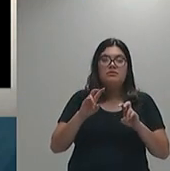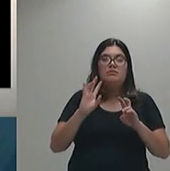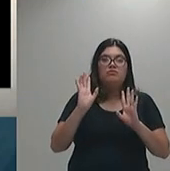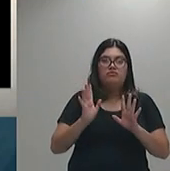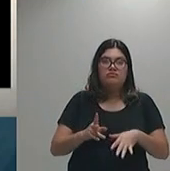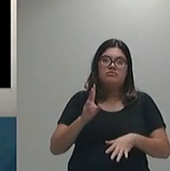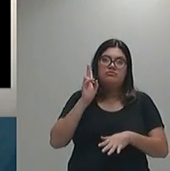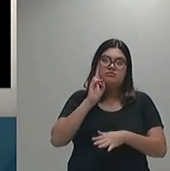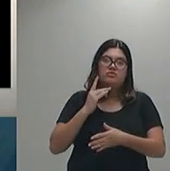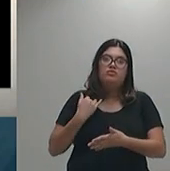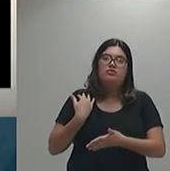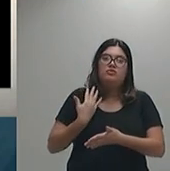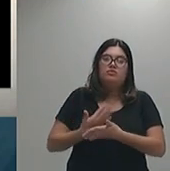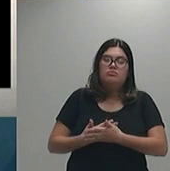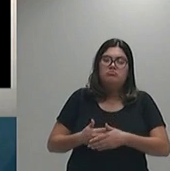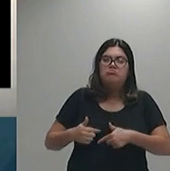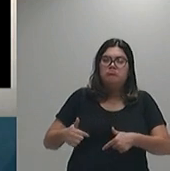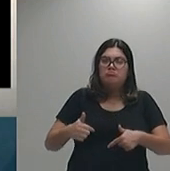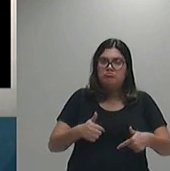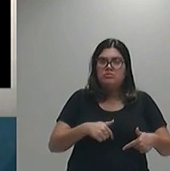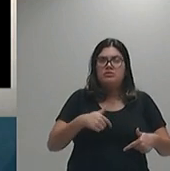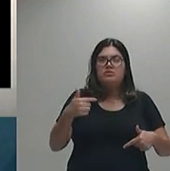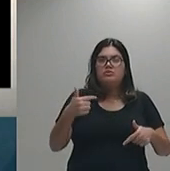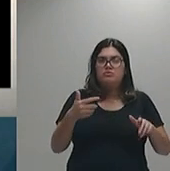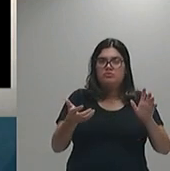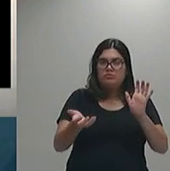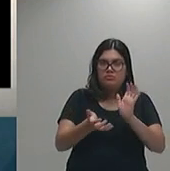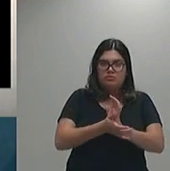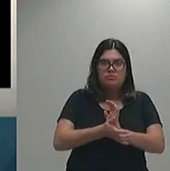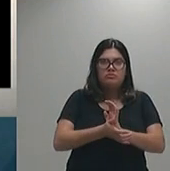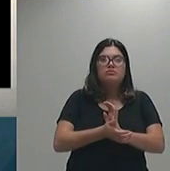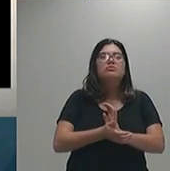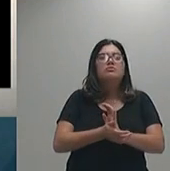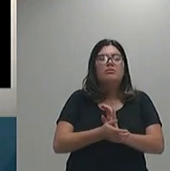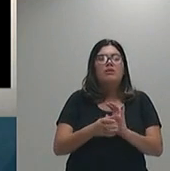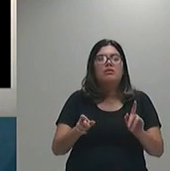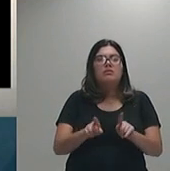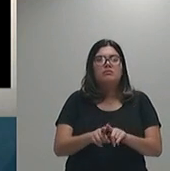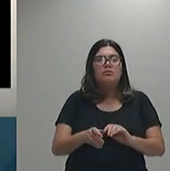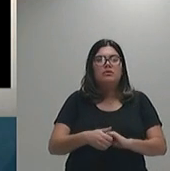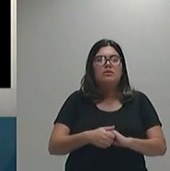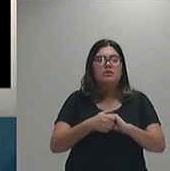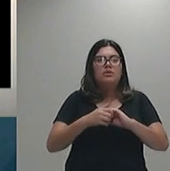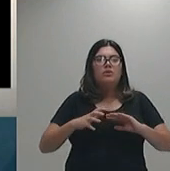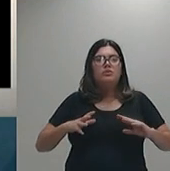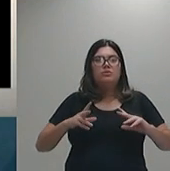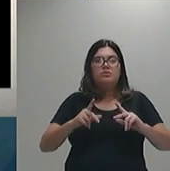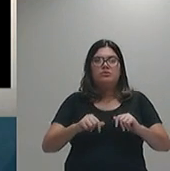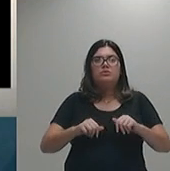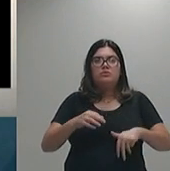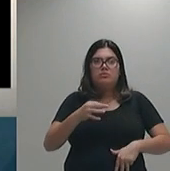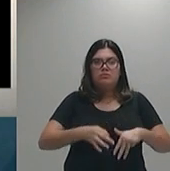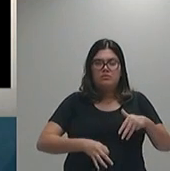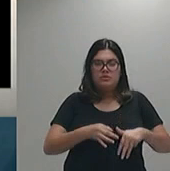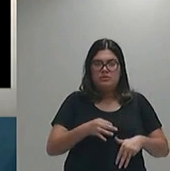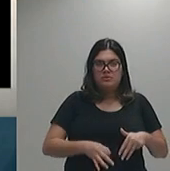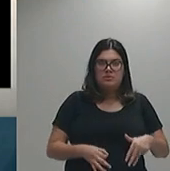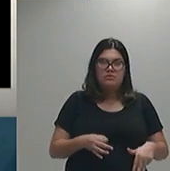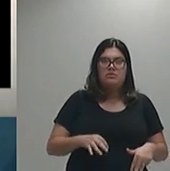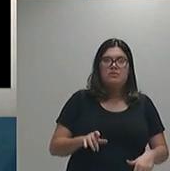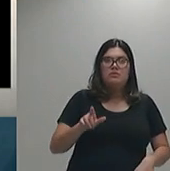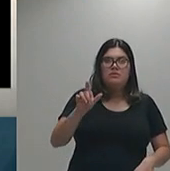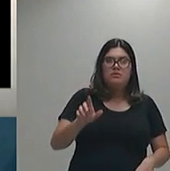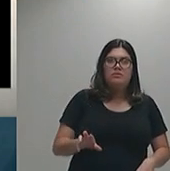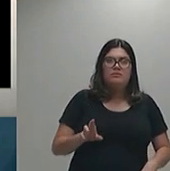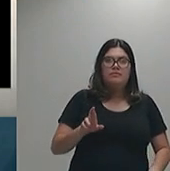manifestou nessa segunda sessão também Saúdo a todos os ministros na pessoa da eminente